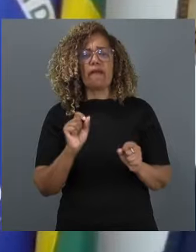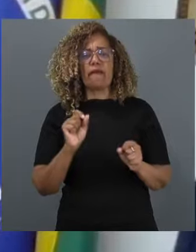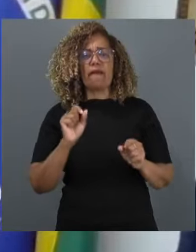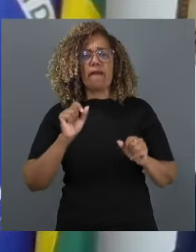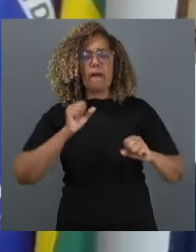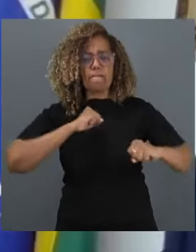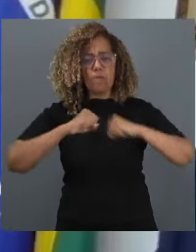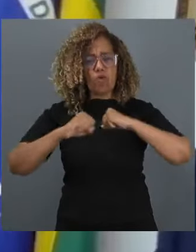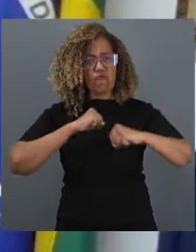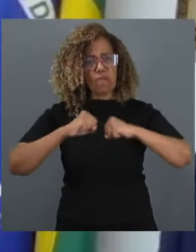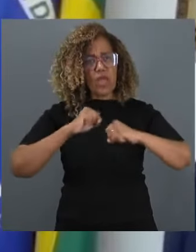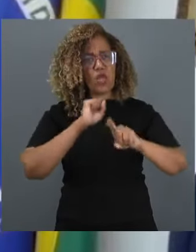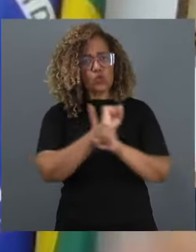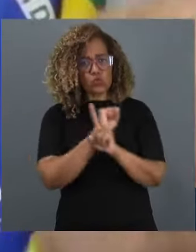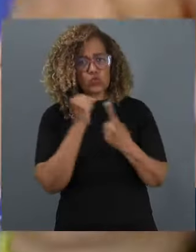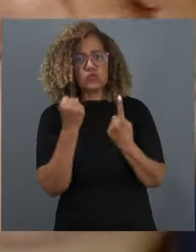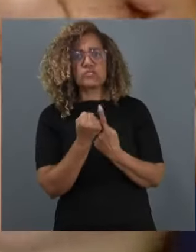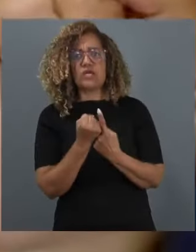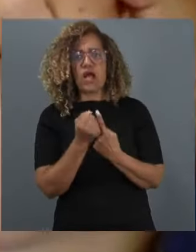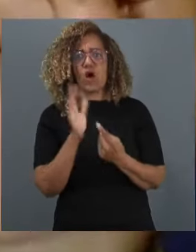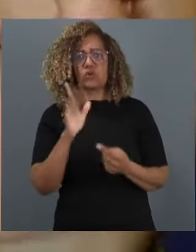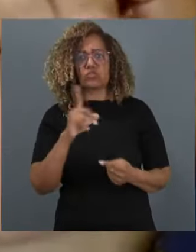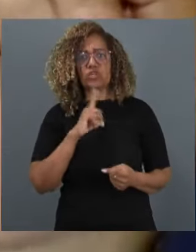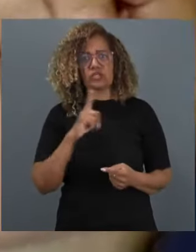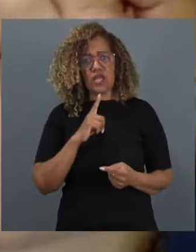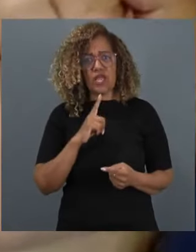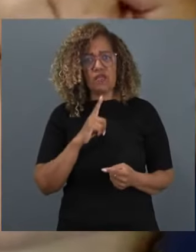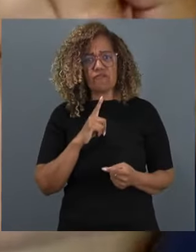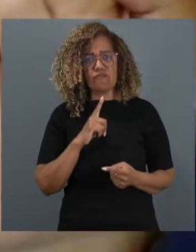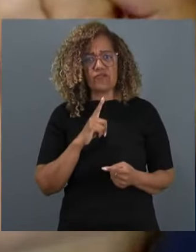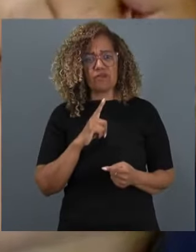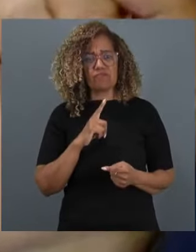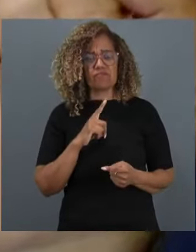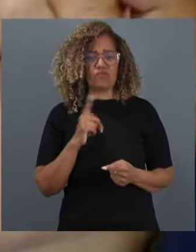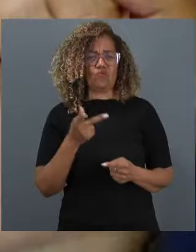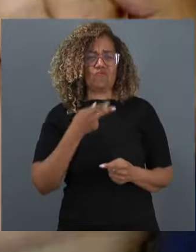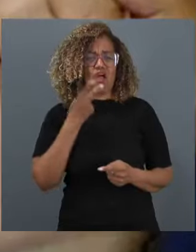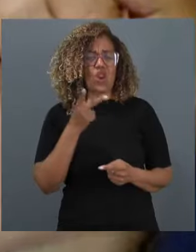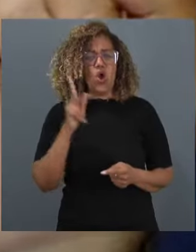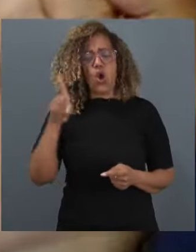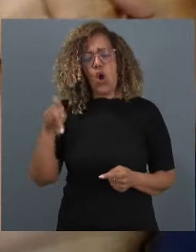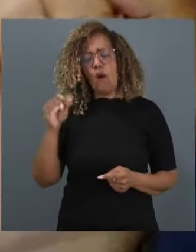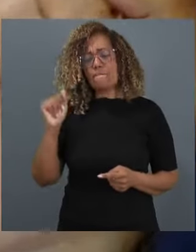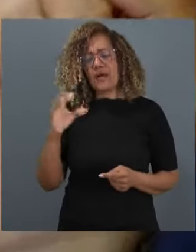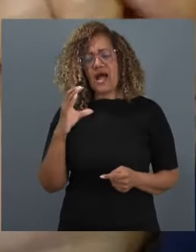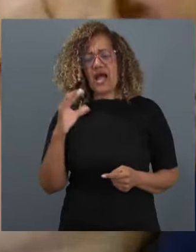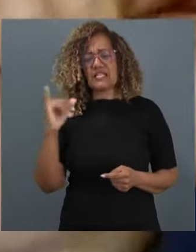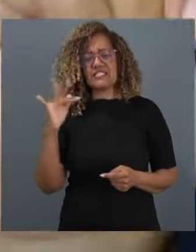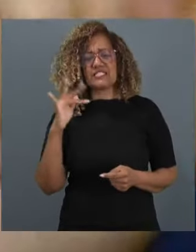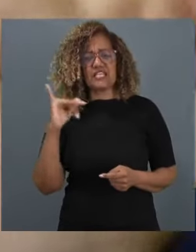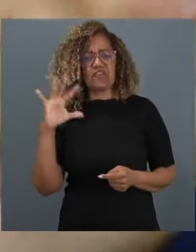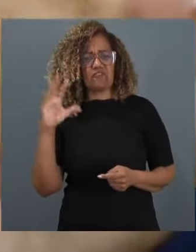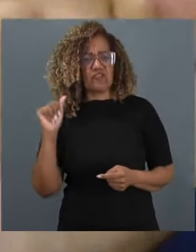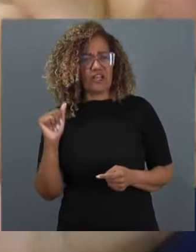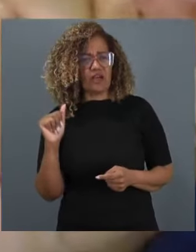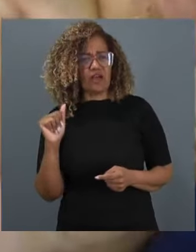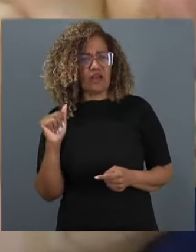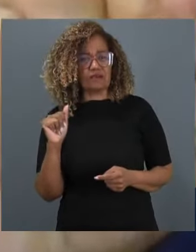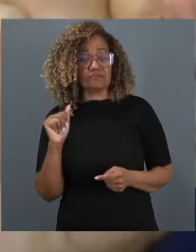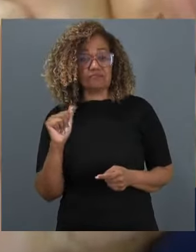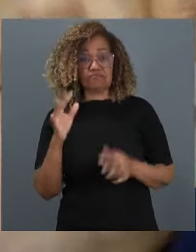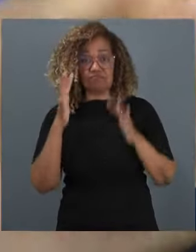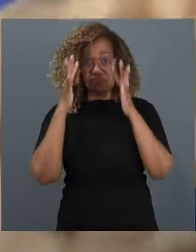movimentos sociais, ditas pacíficas. Eu coloco entre aspas os pacíficos. Atenção,